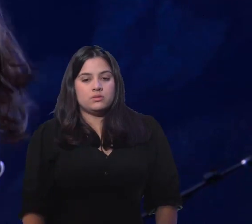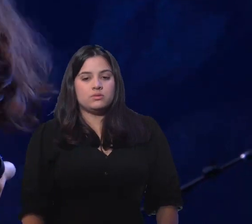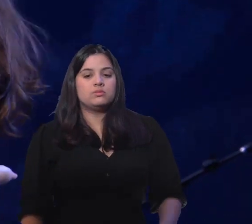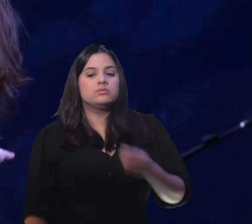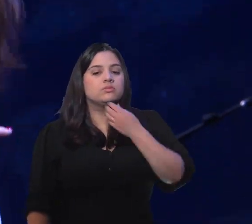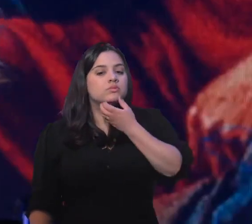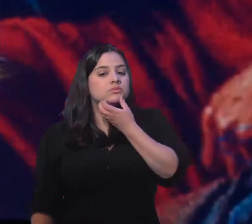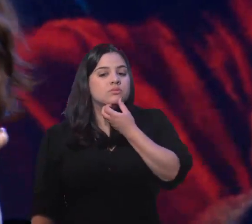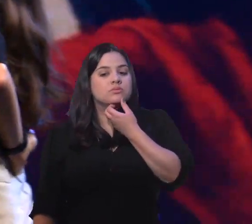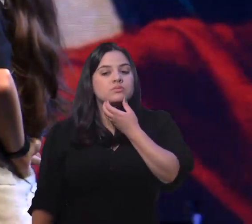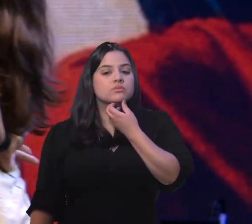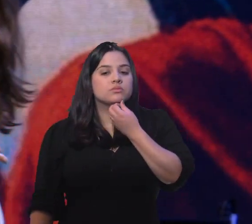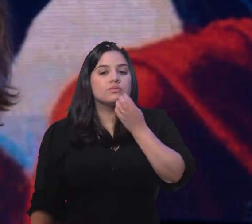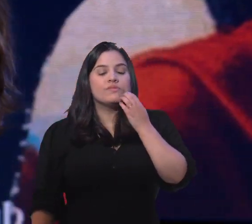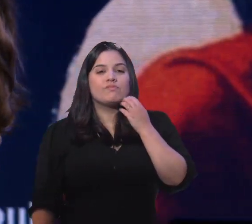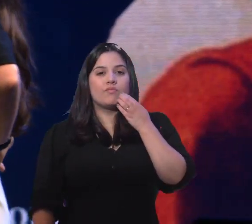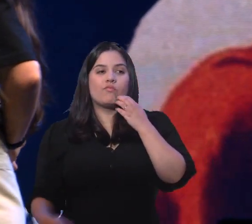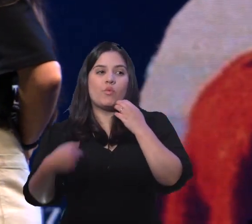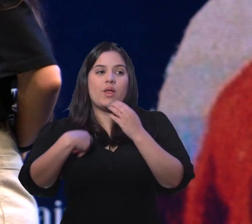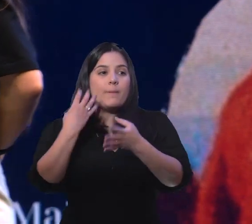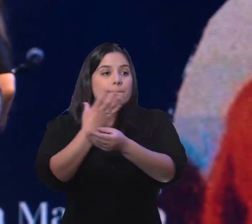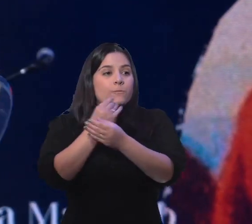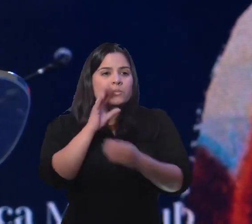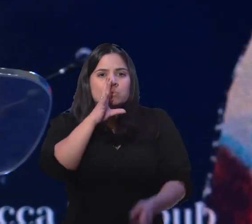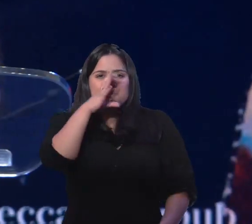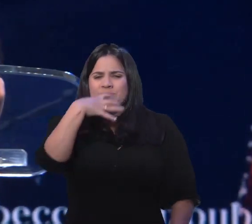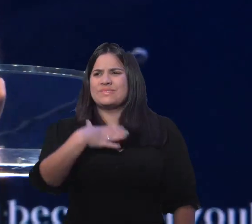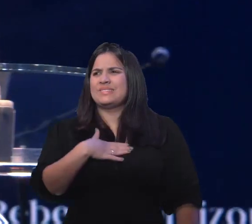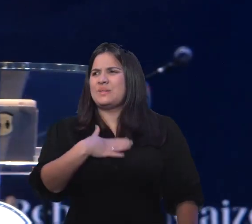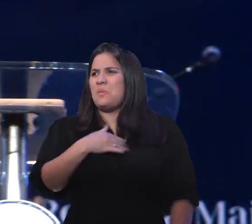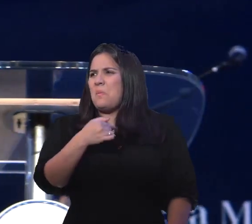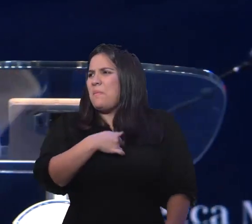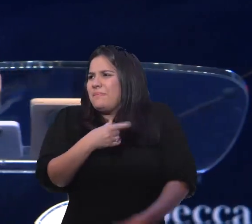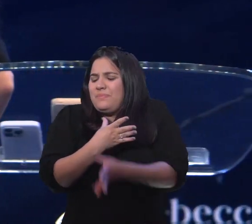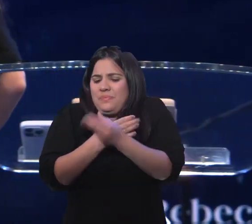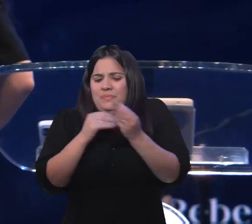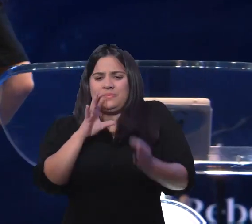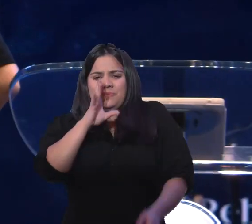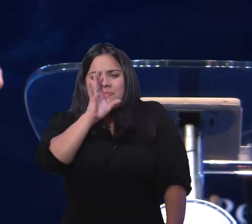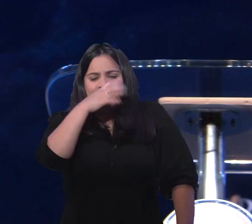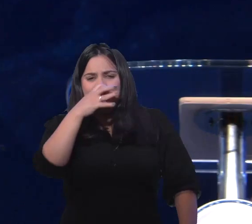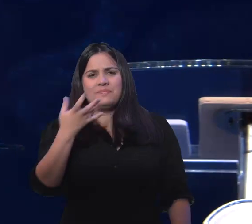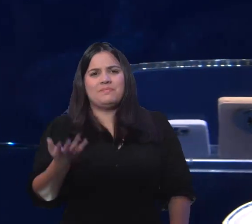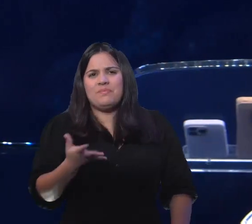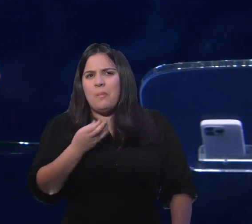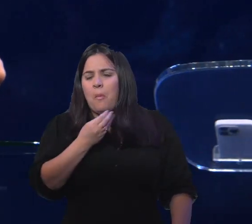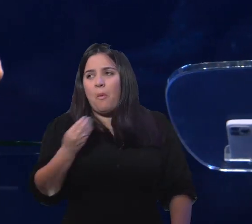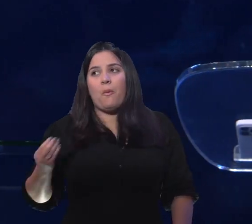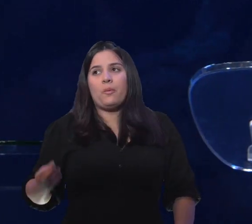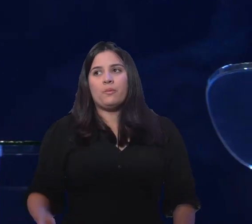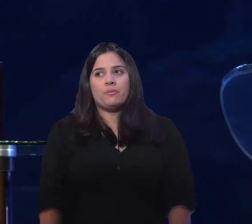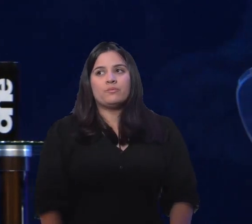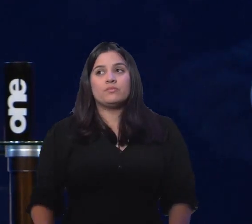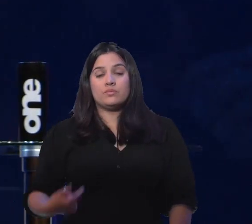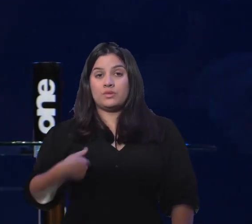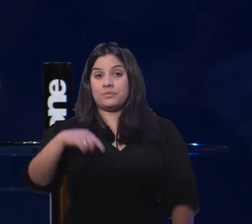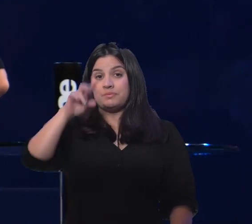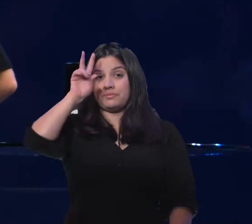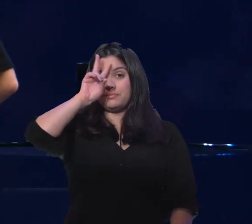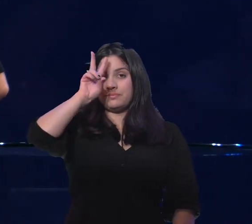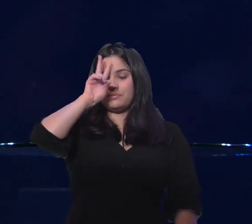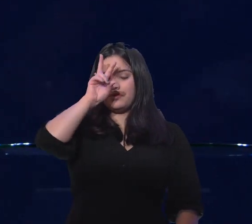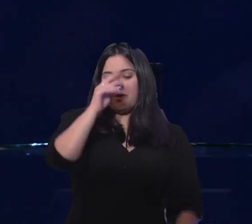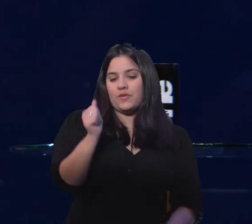Enfim, me perdi aqui. Eu era bem rebelde, assim. Eu levava bronca. Aí, eu lembro que uma vez eu estava com os